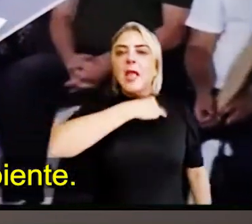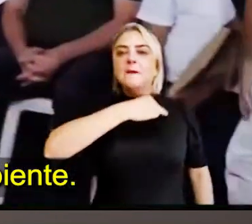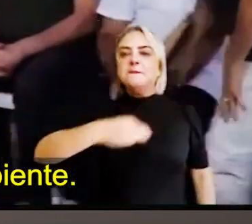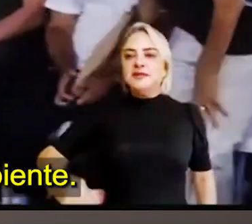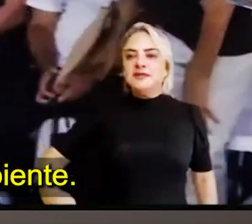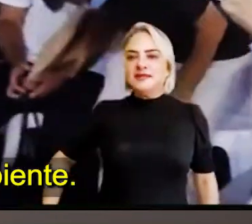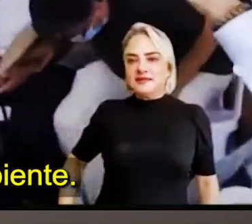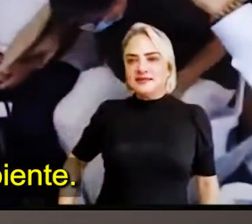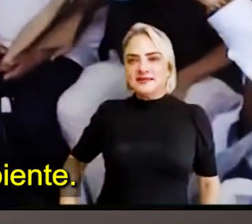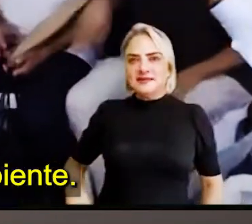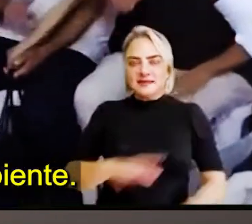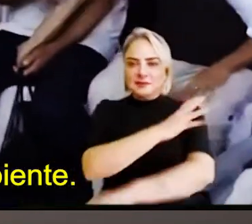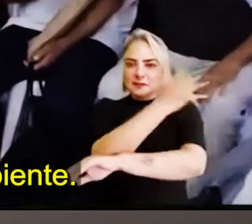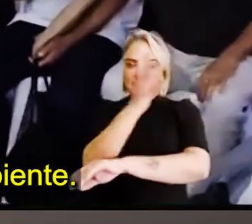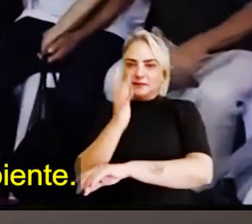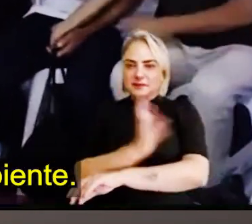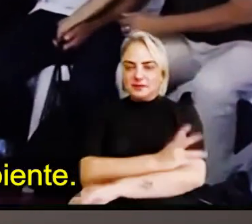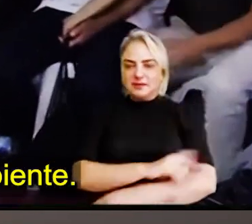meio ambiente.